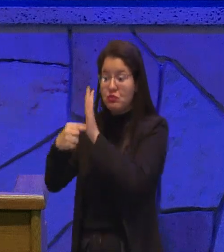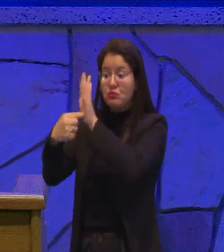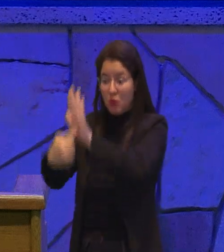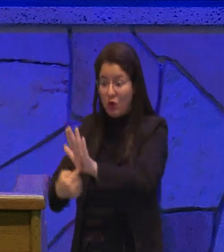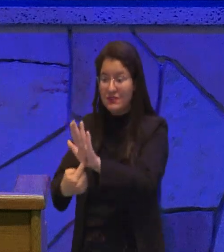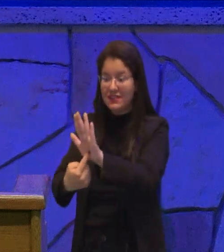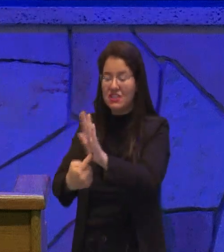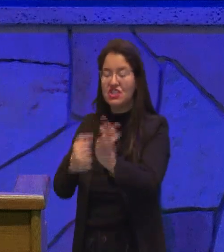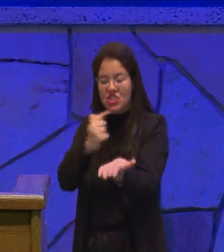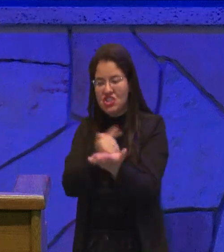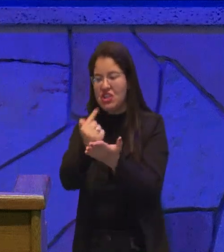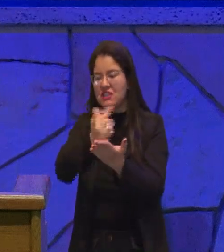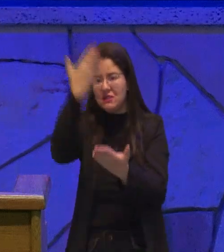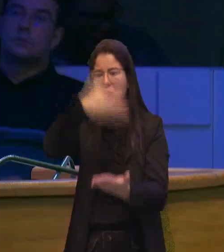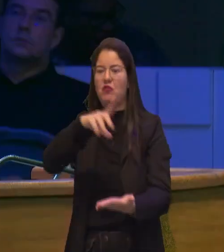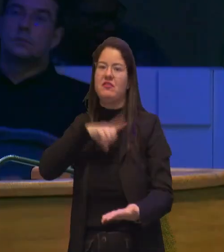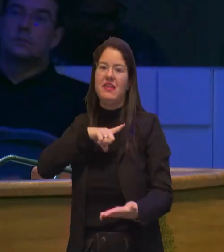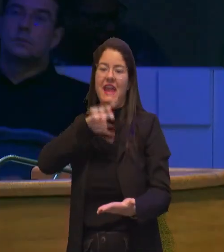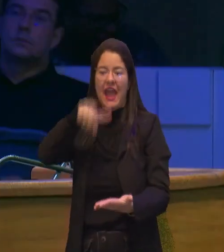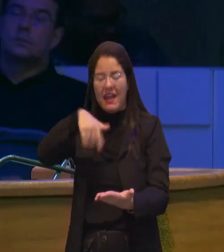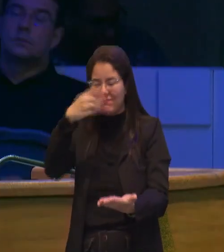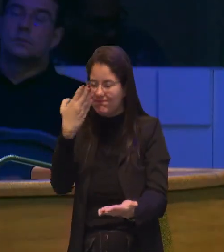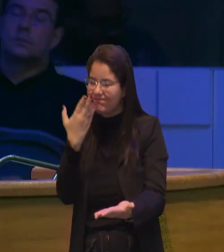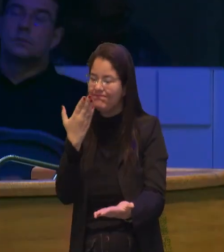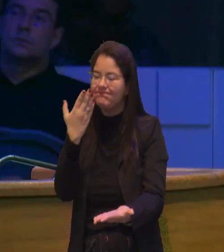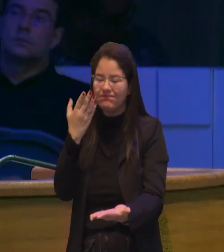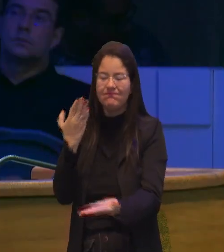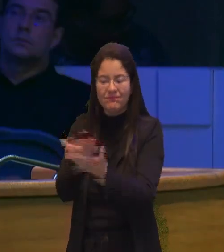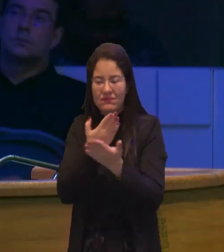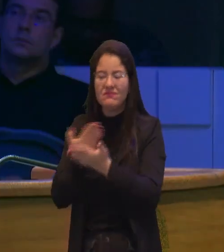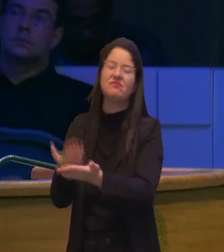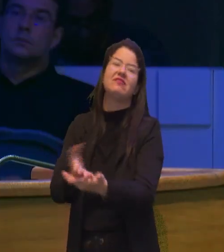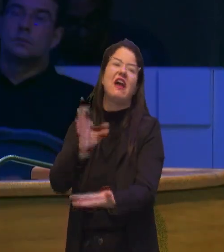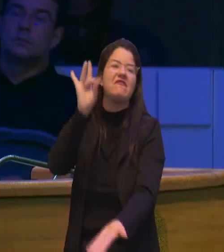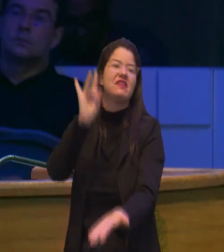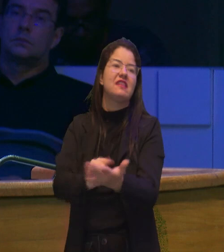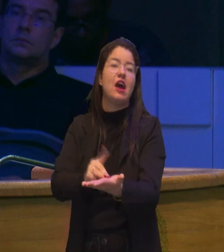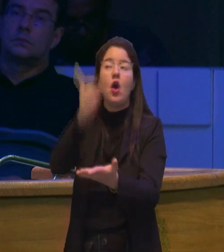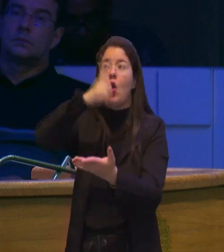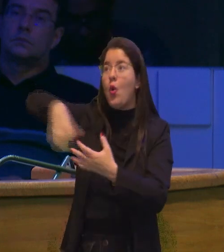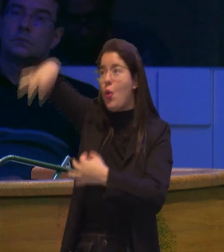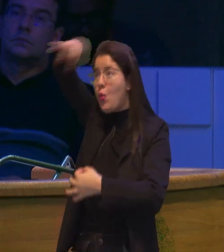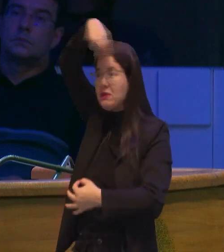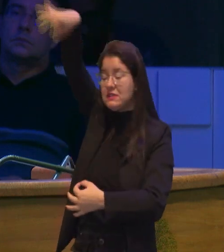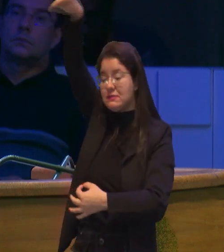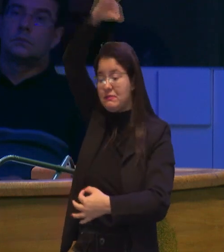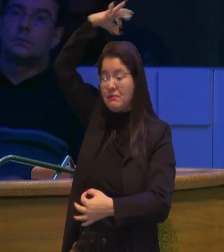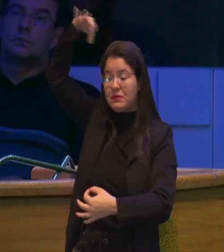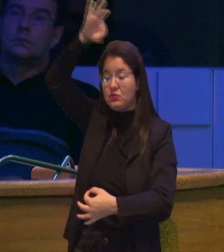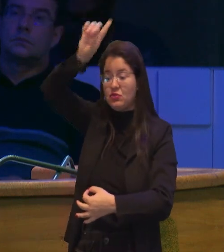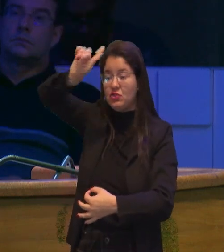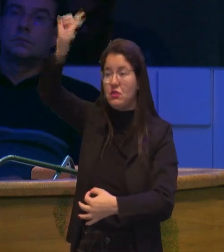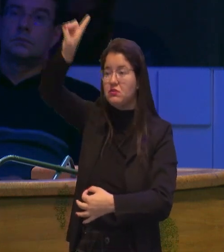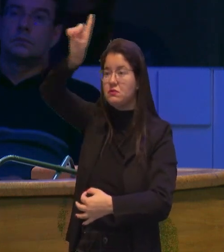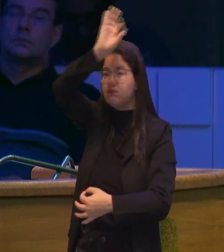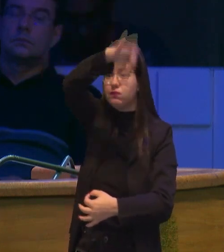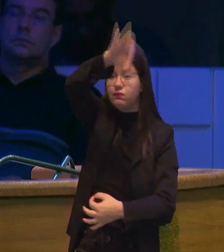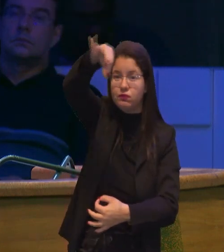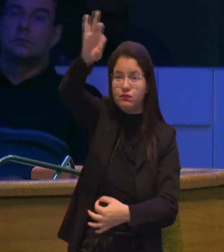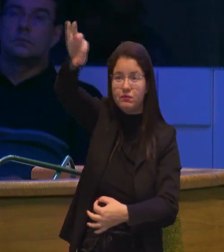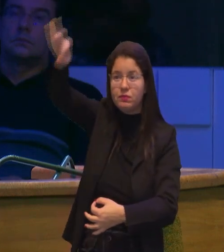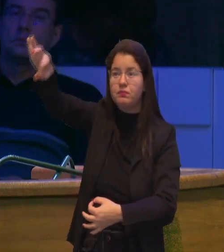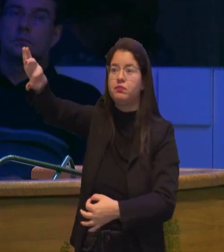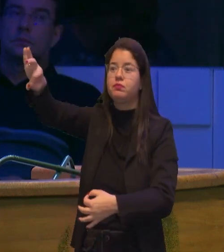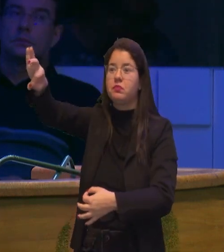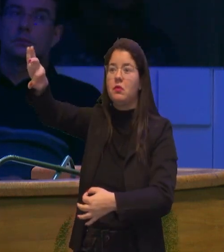veracidade, ela cita, alvo de pesquisa, alvo da inspiração do Espírito Santo de Deus na vida dos escritores bíblicos que tratam